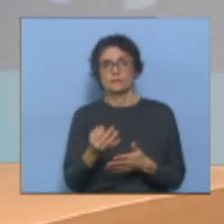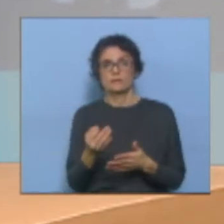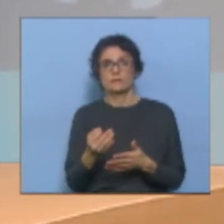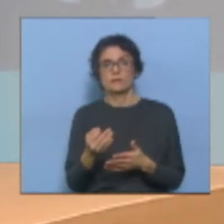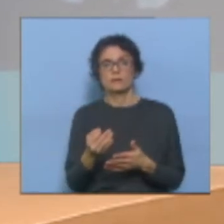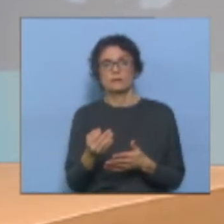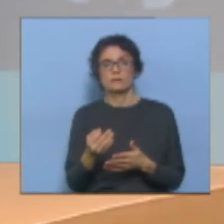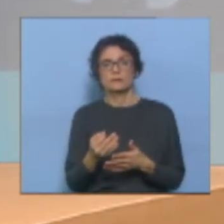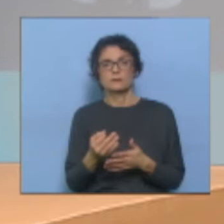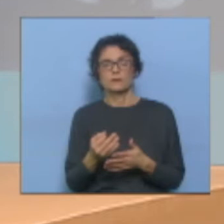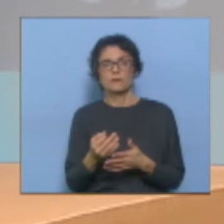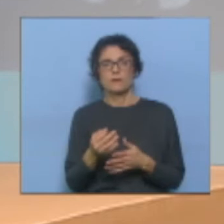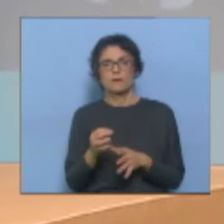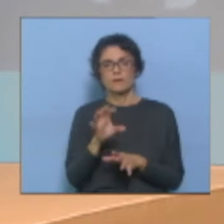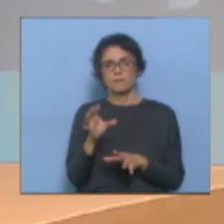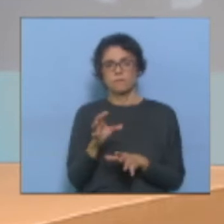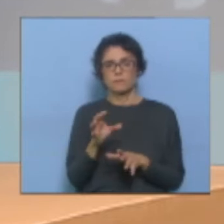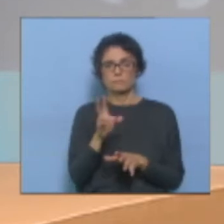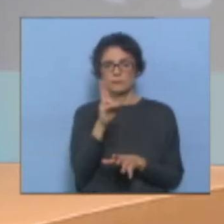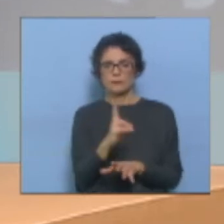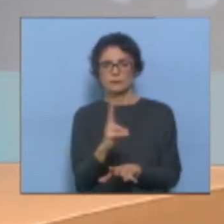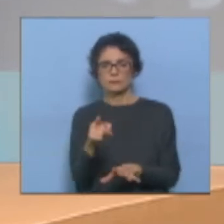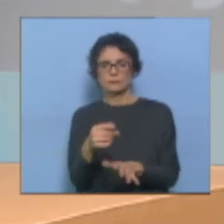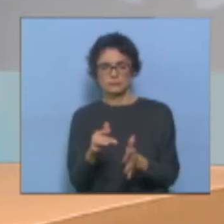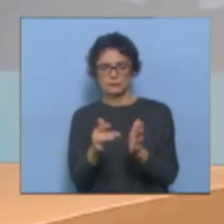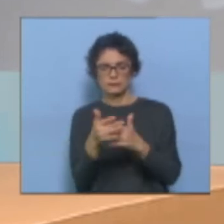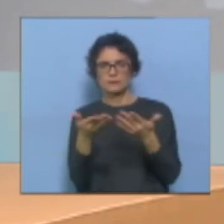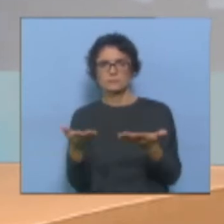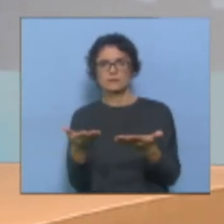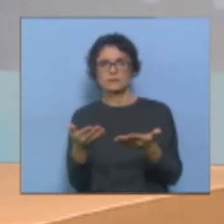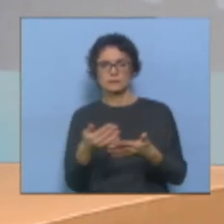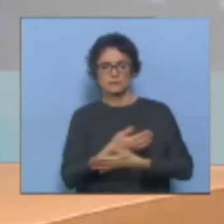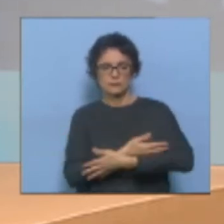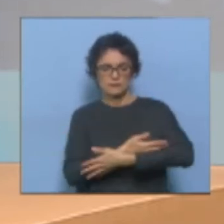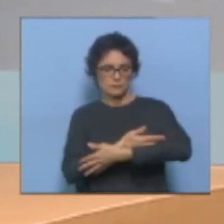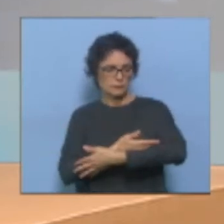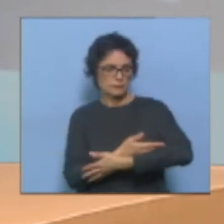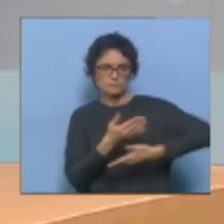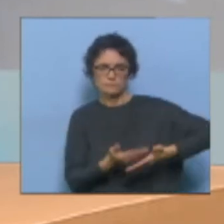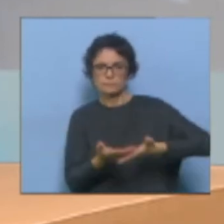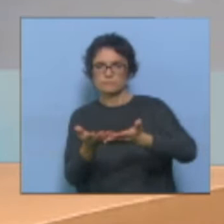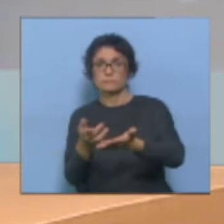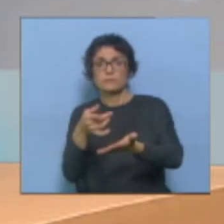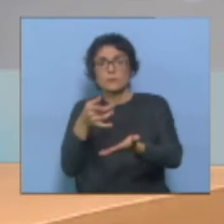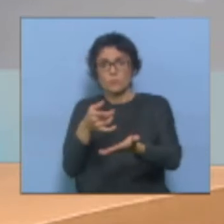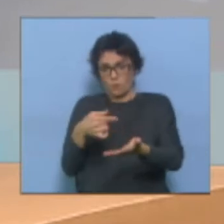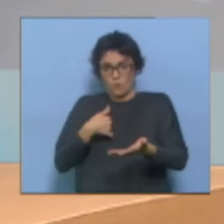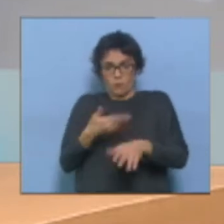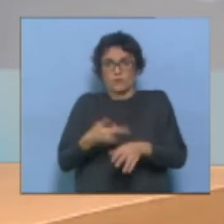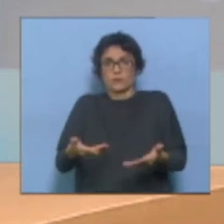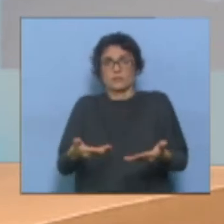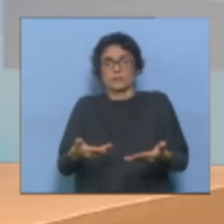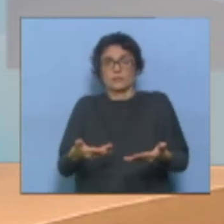esta consagração do menino que também nos leva hoje à Igreja, portanto é a Igreja hoje que toma